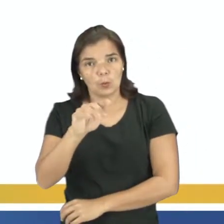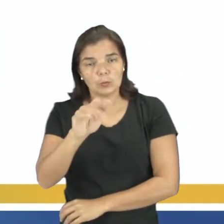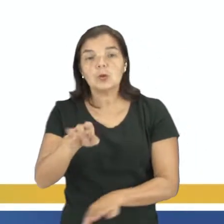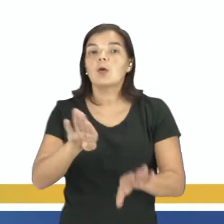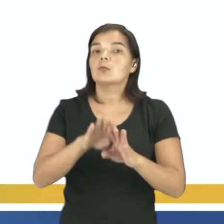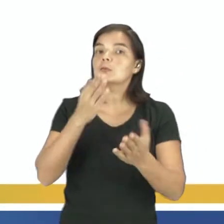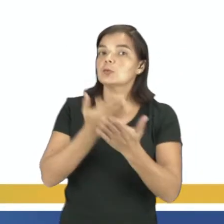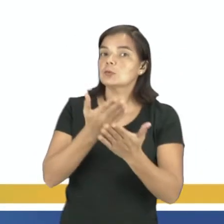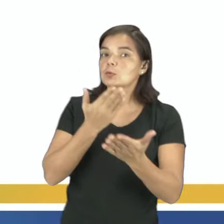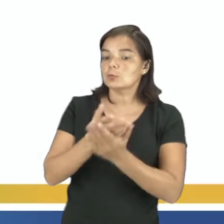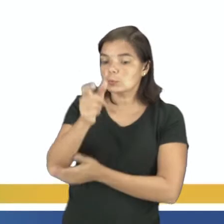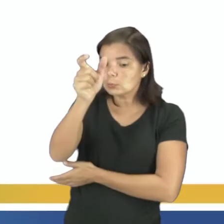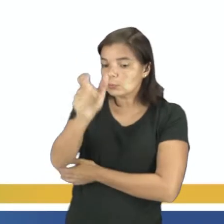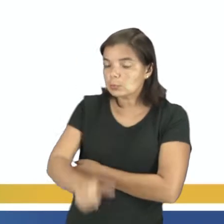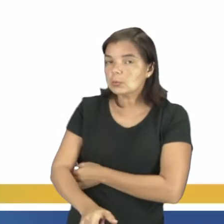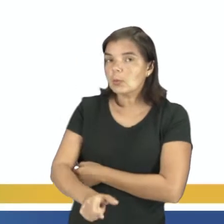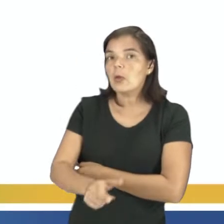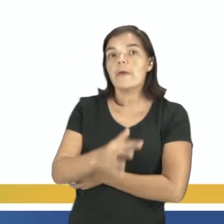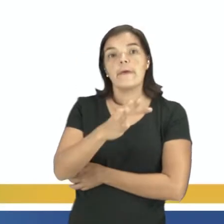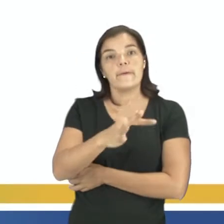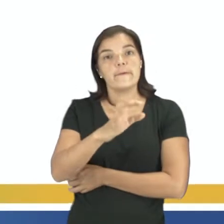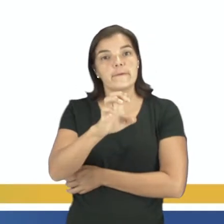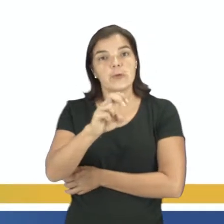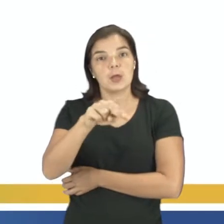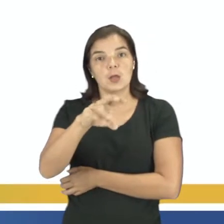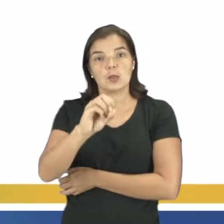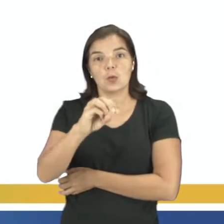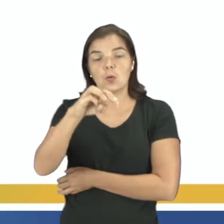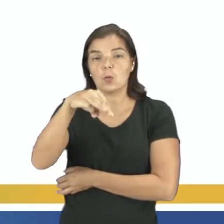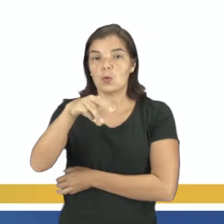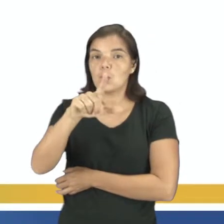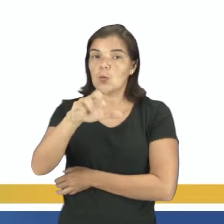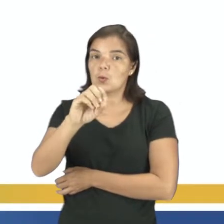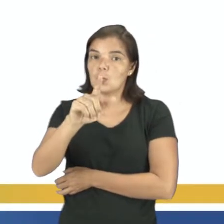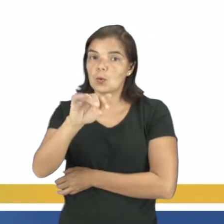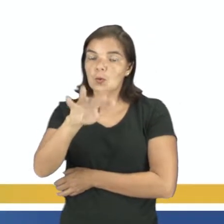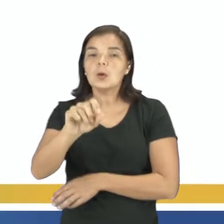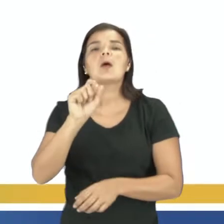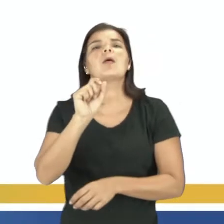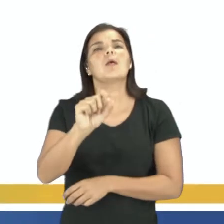o estudo do ser, e fenomenologia. Fenomenologia.